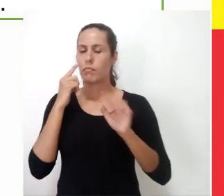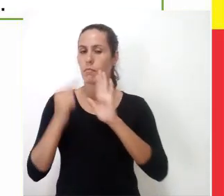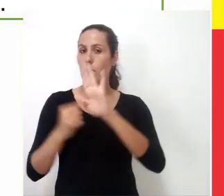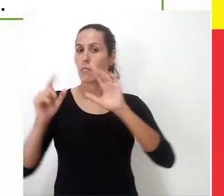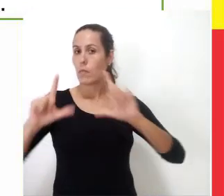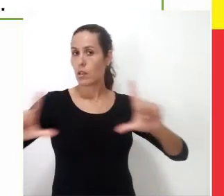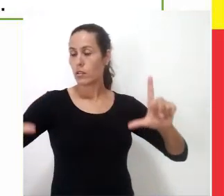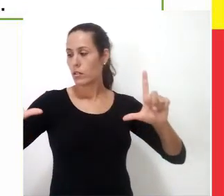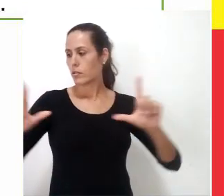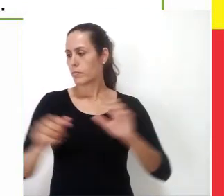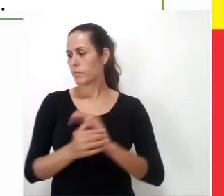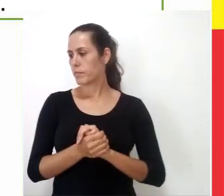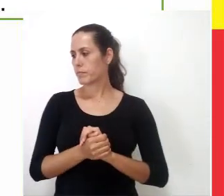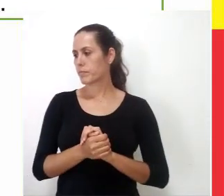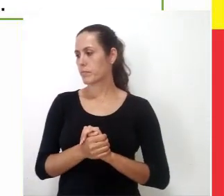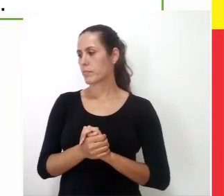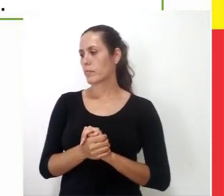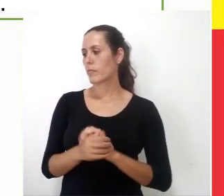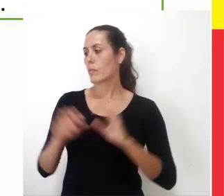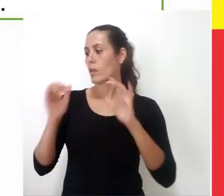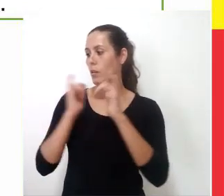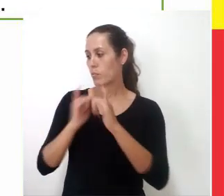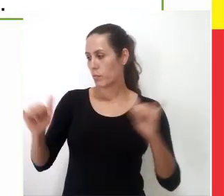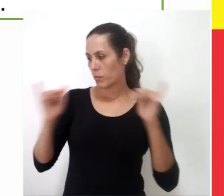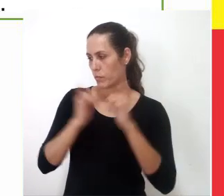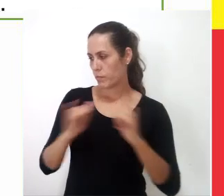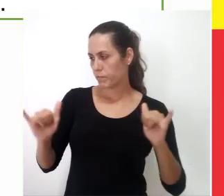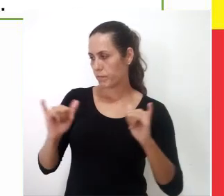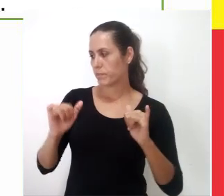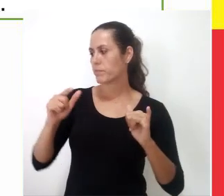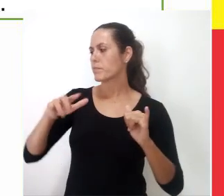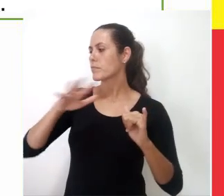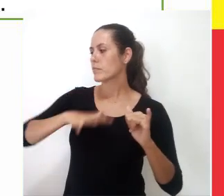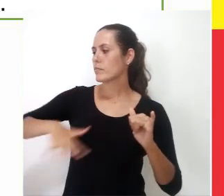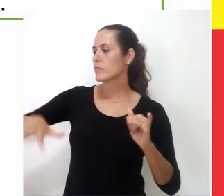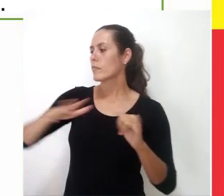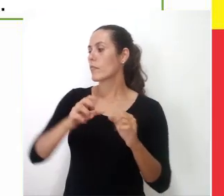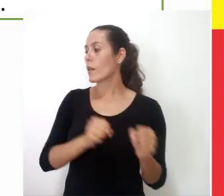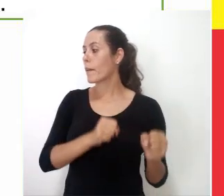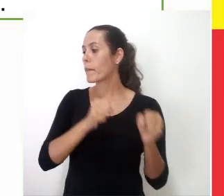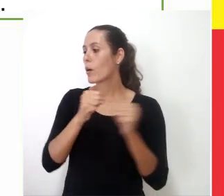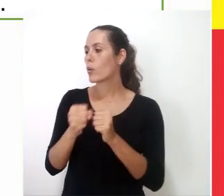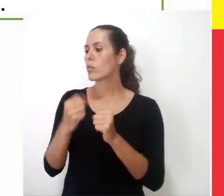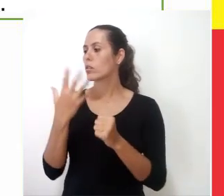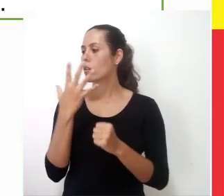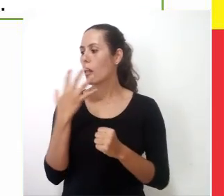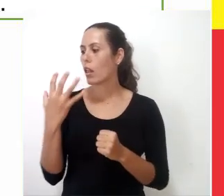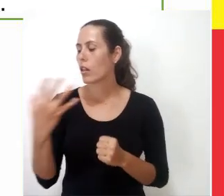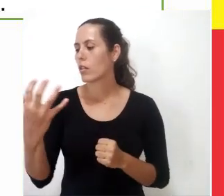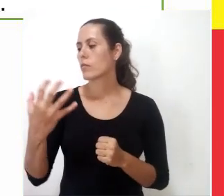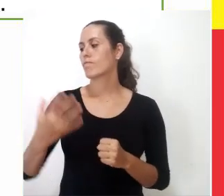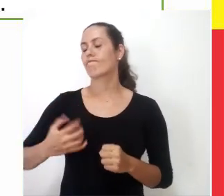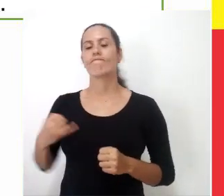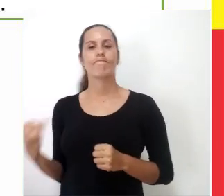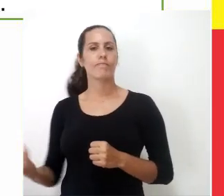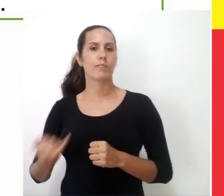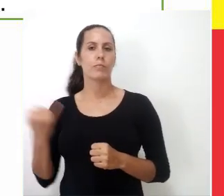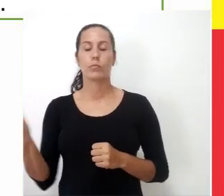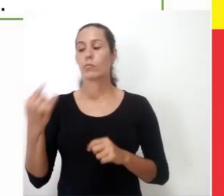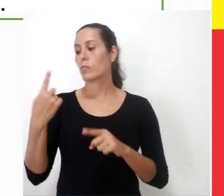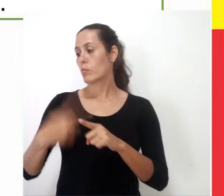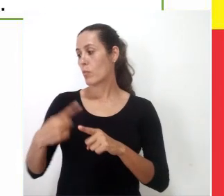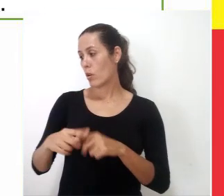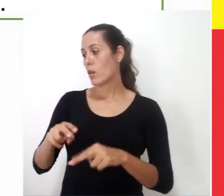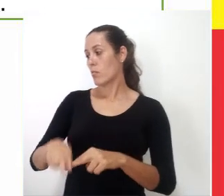há na tela, para a publicidade / propaganda, o poder de persuasão é de grande importância,